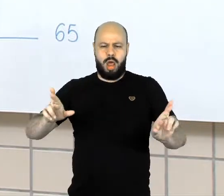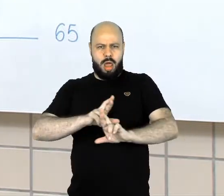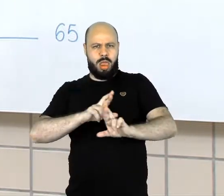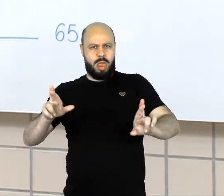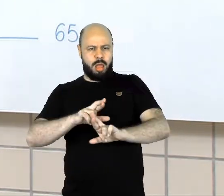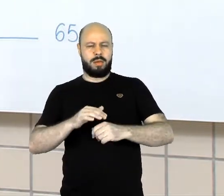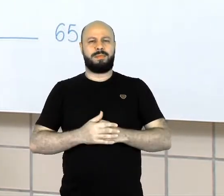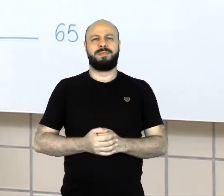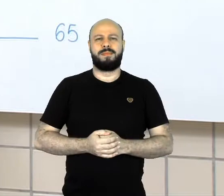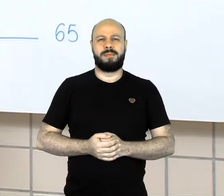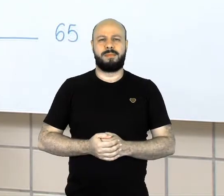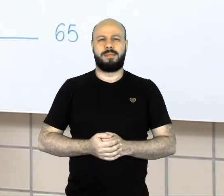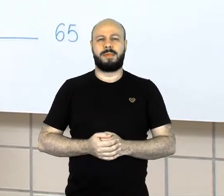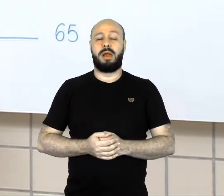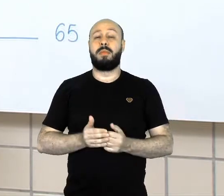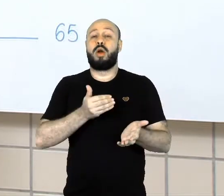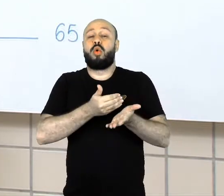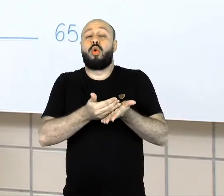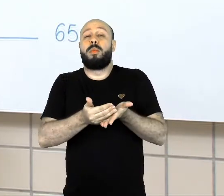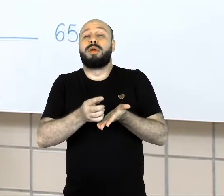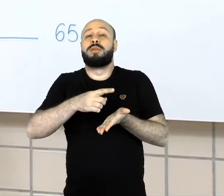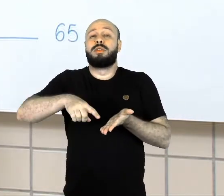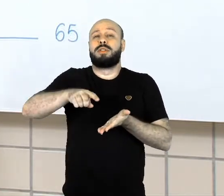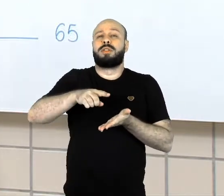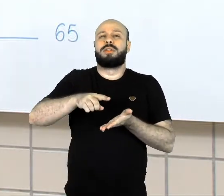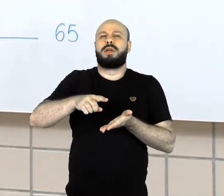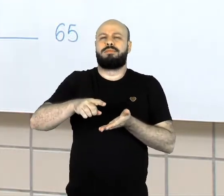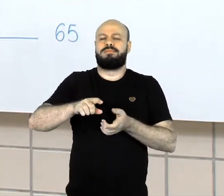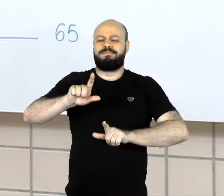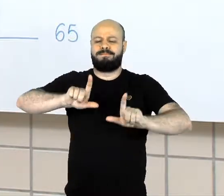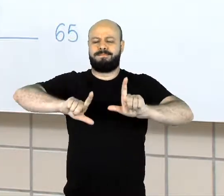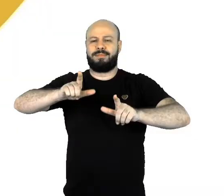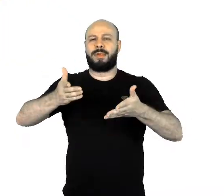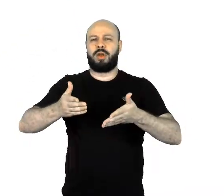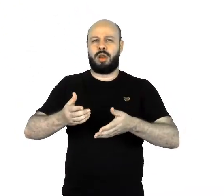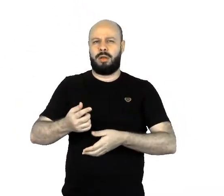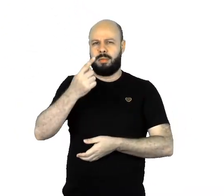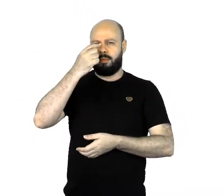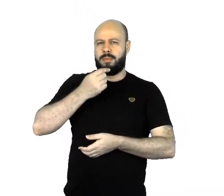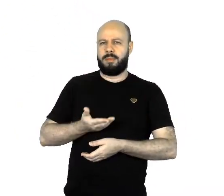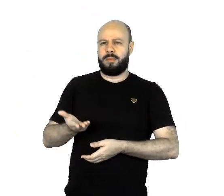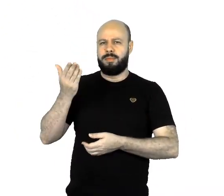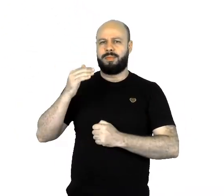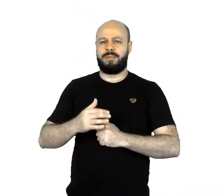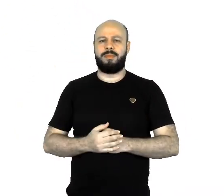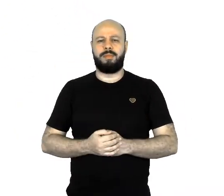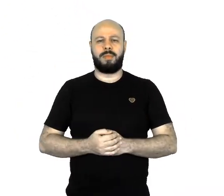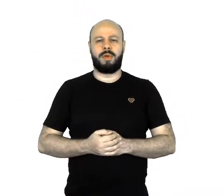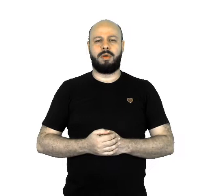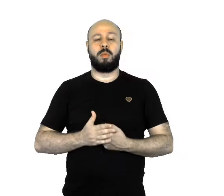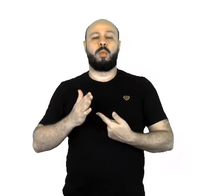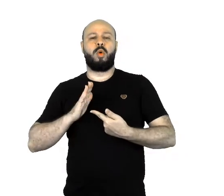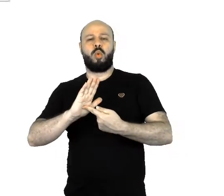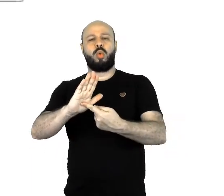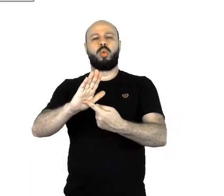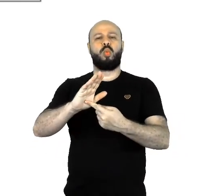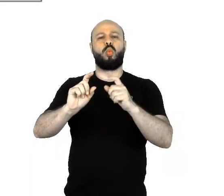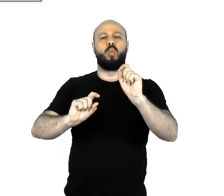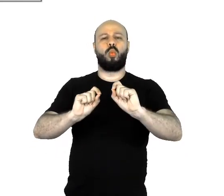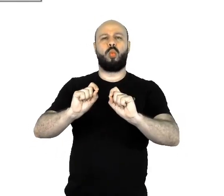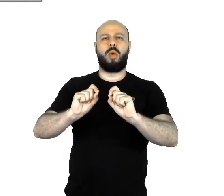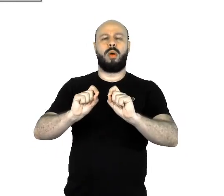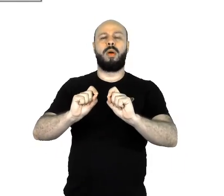Para começar, você vai acompanhar aí na sua telinha a imagem que vai aparecer. Eu vou apresentar para vocês